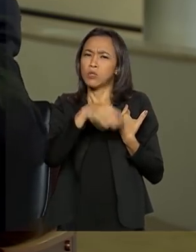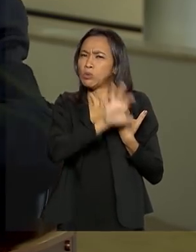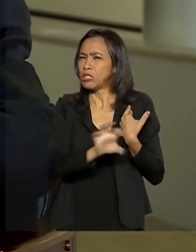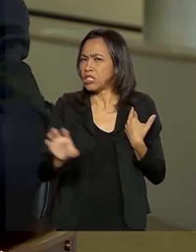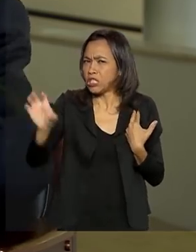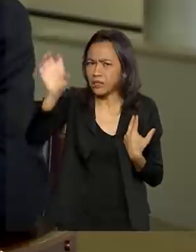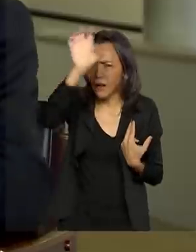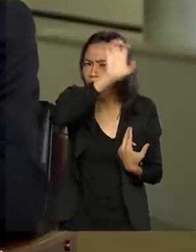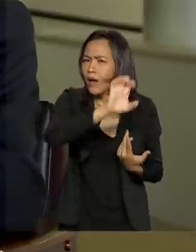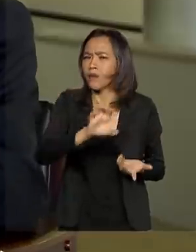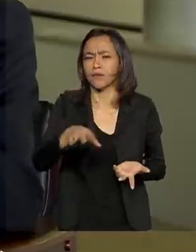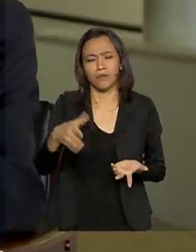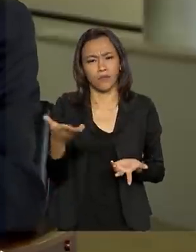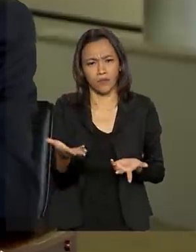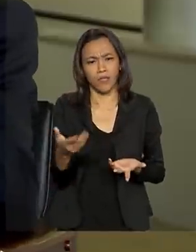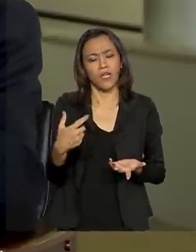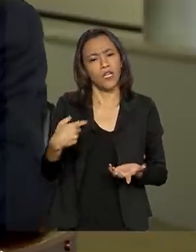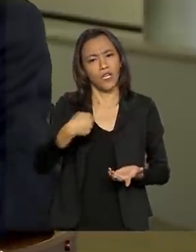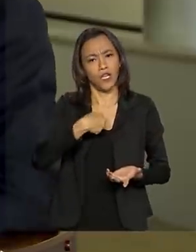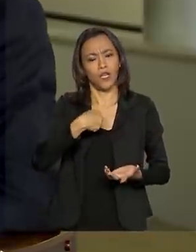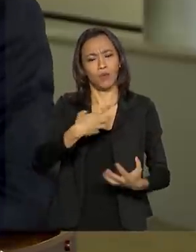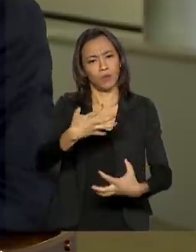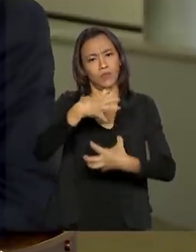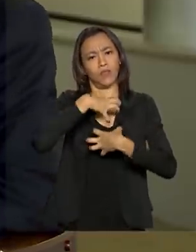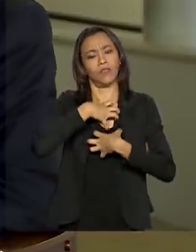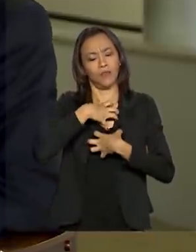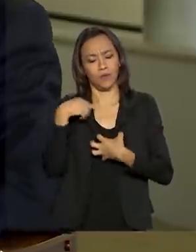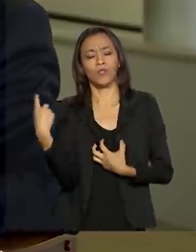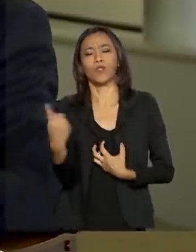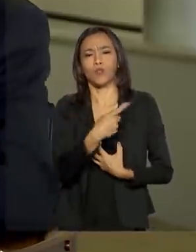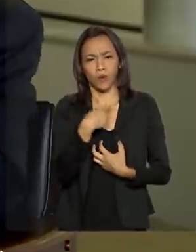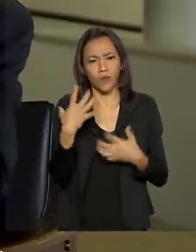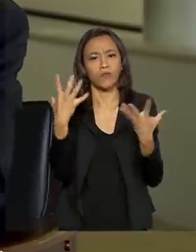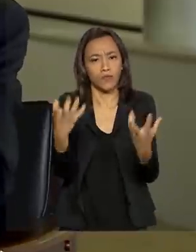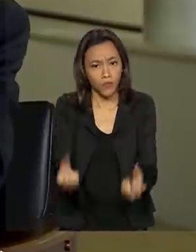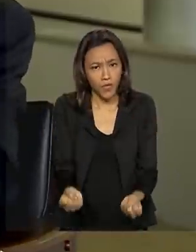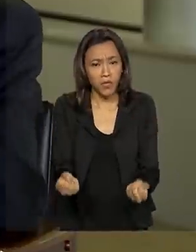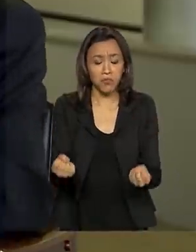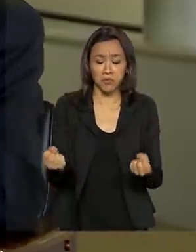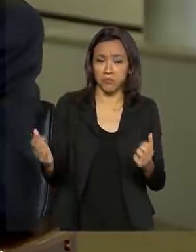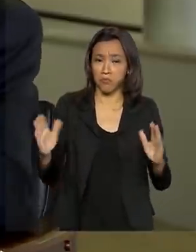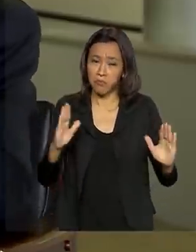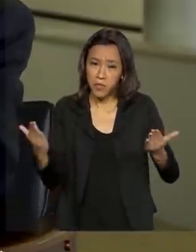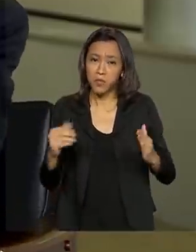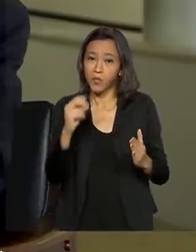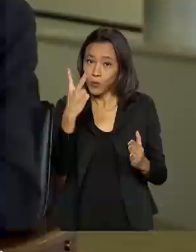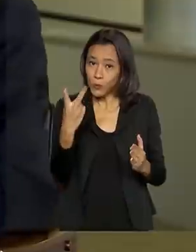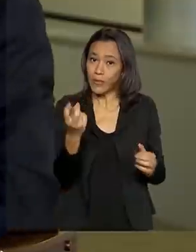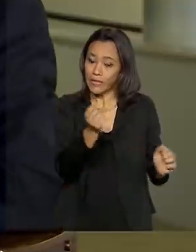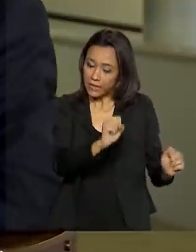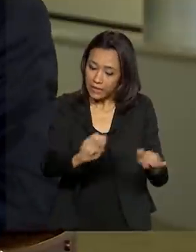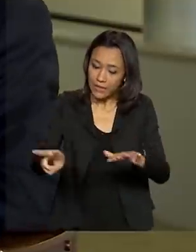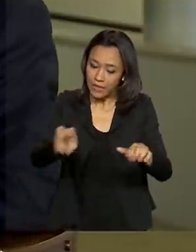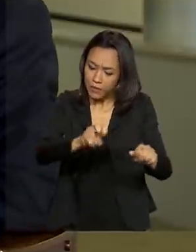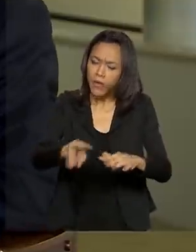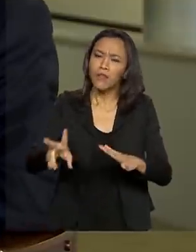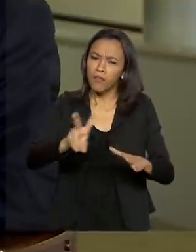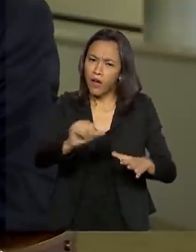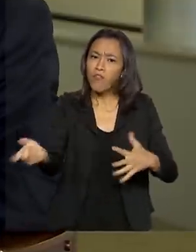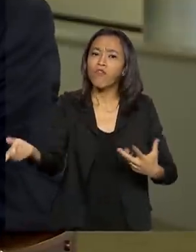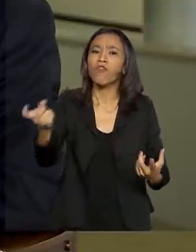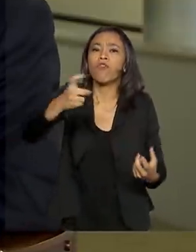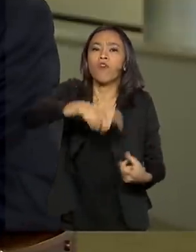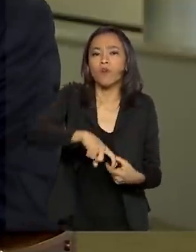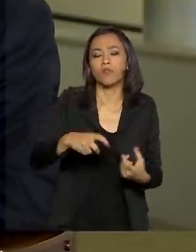estados e municípios, e a minha sensação é que nós vamos, dentro de 2 semanas, vamos caminhar para a normalização